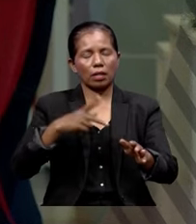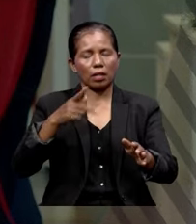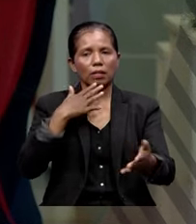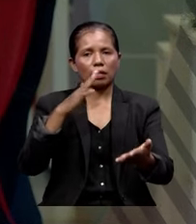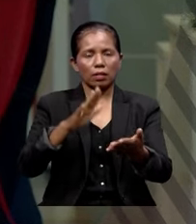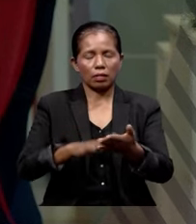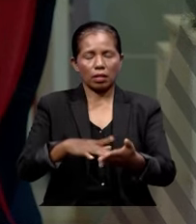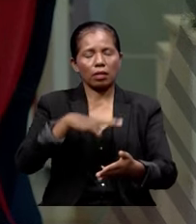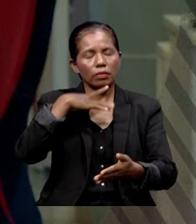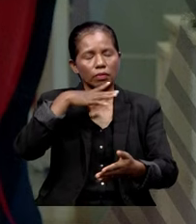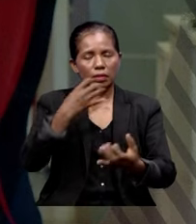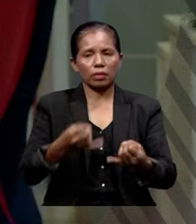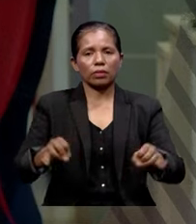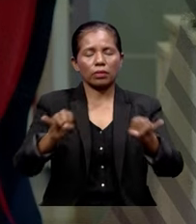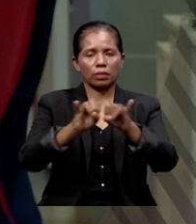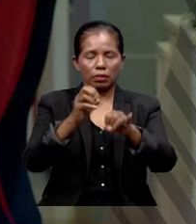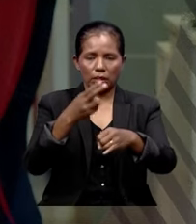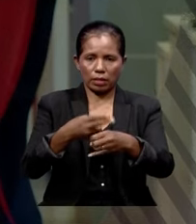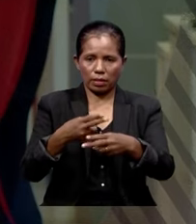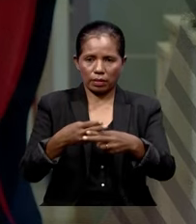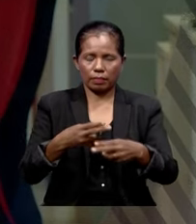rafuer instituição Nenaran.